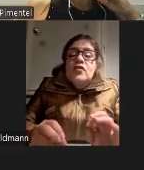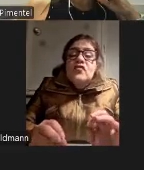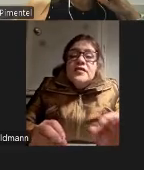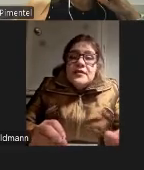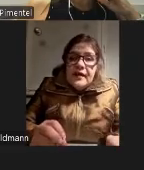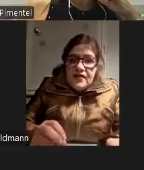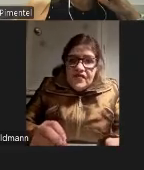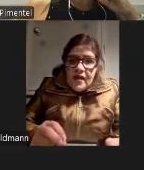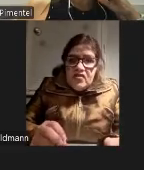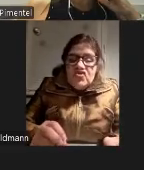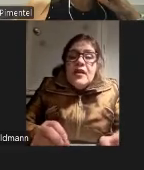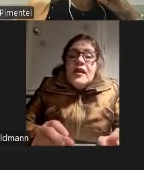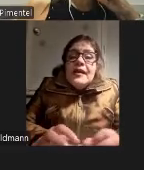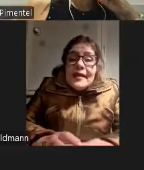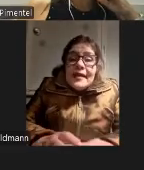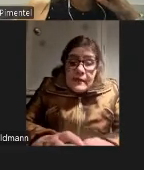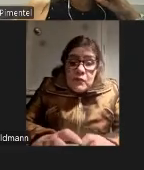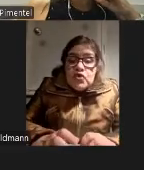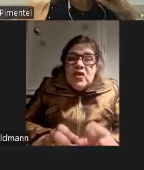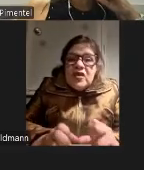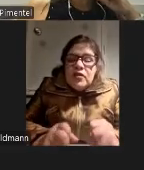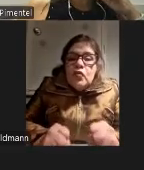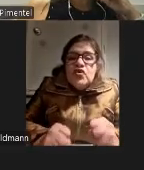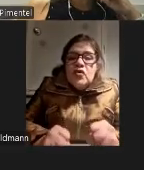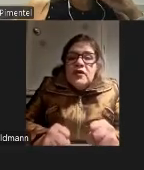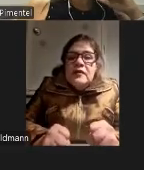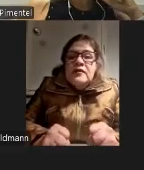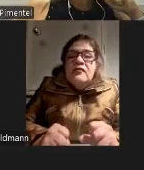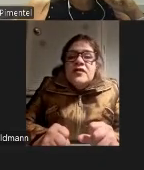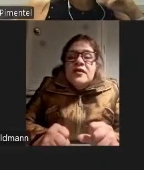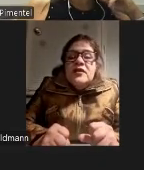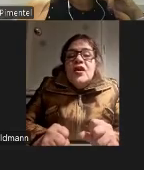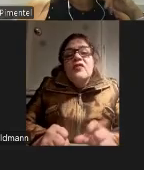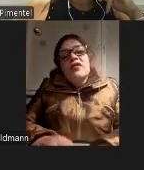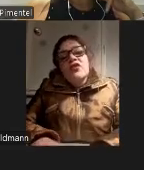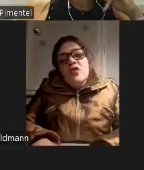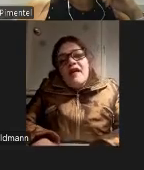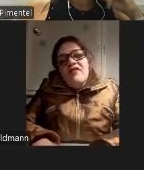planta, quando você saiu de férias, e ela murchou tanto, que